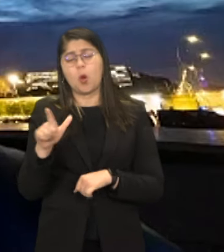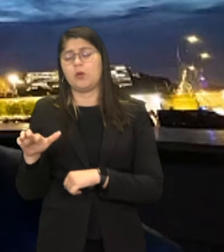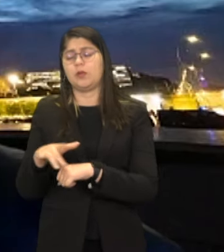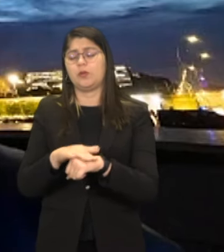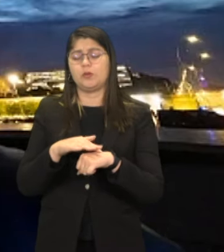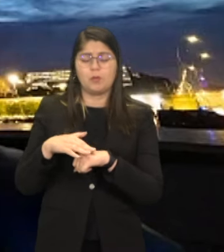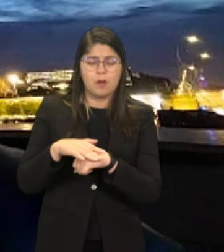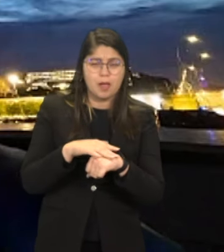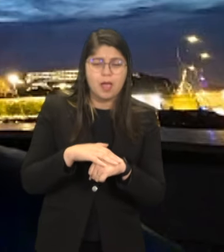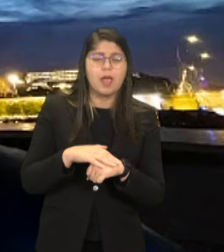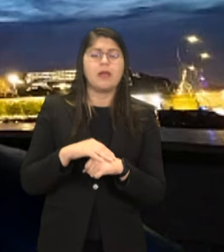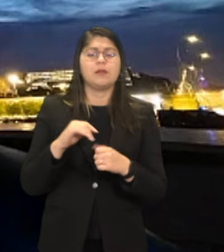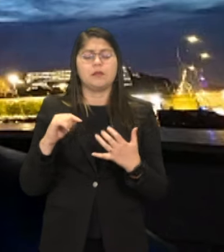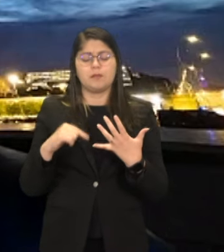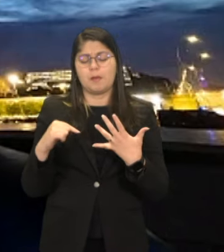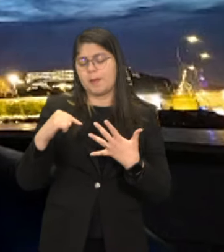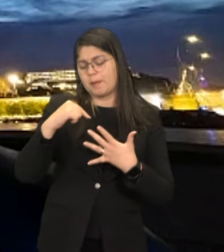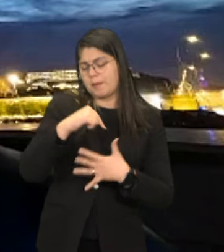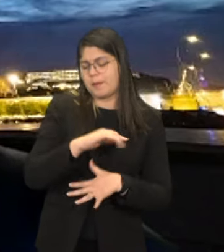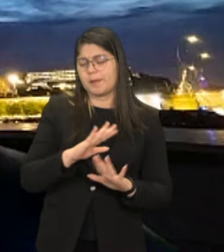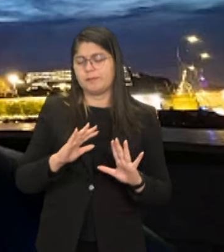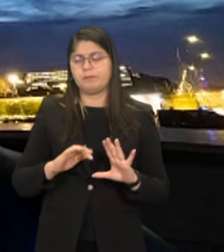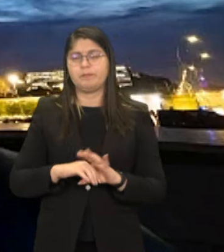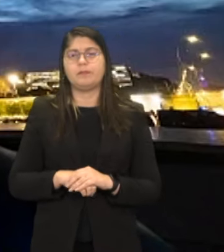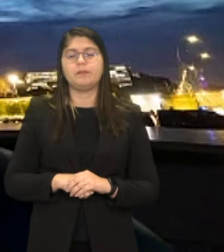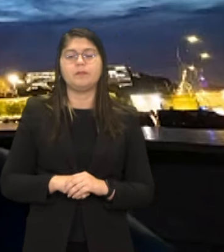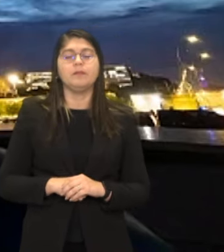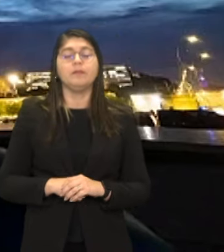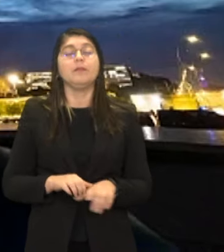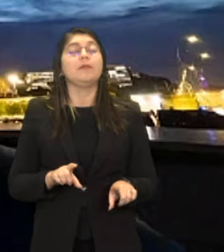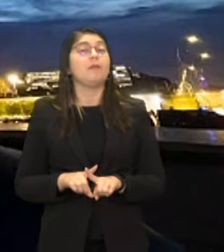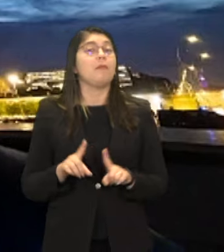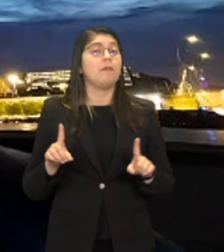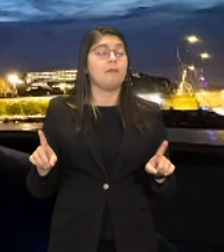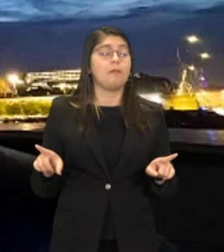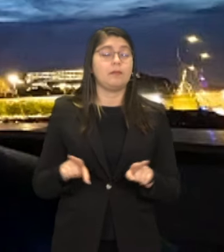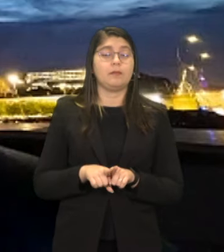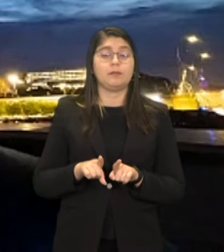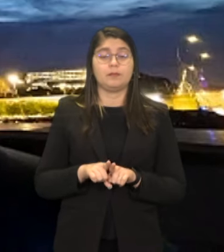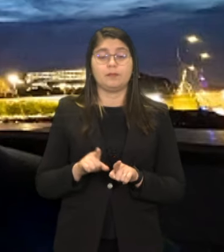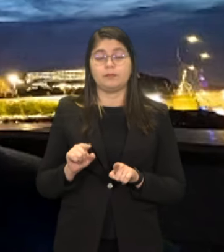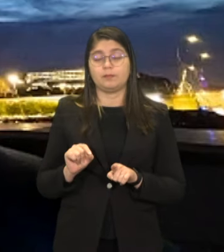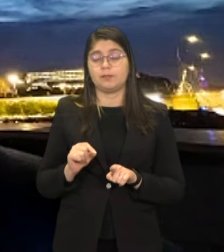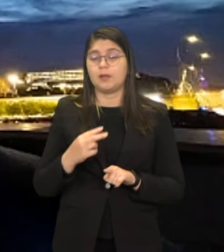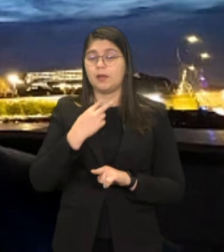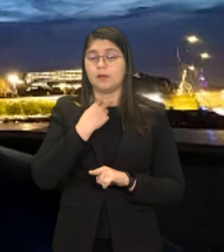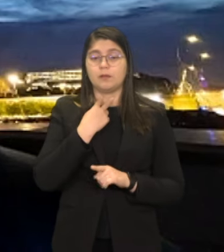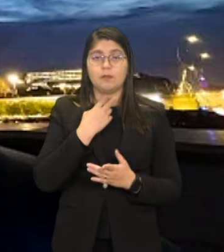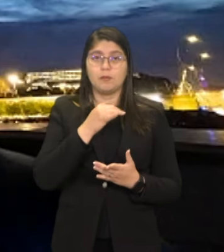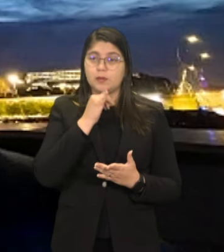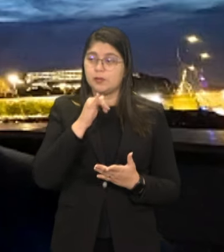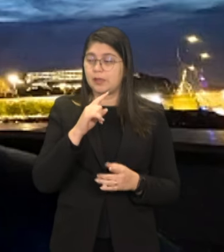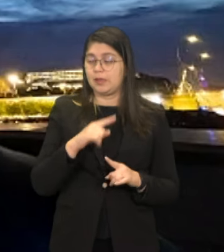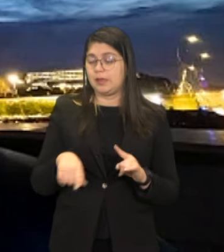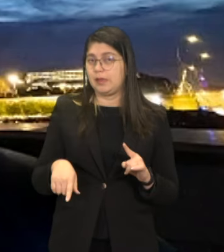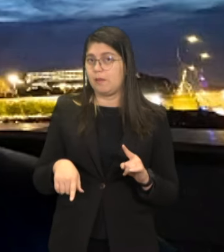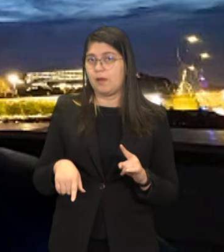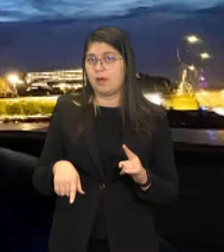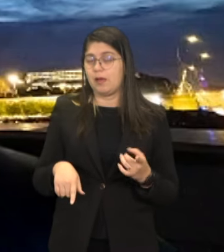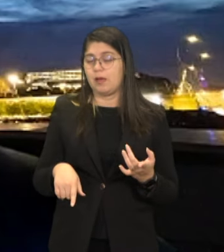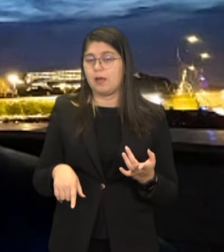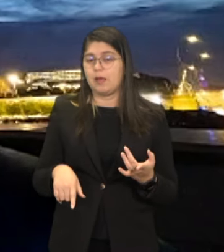sarampo, catapora, etc. Por outro lado, também não se pode negar que há